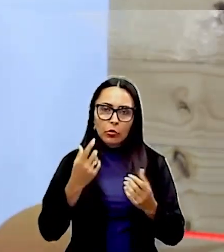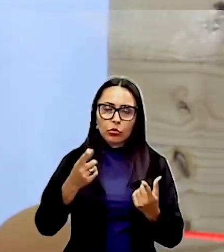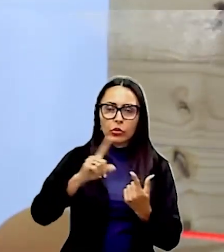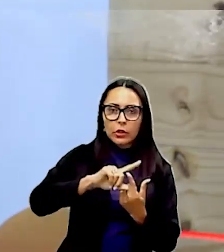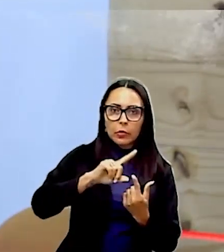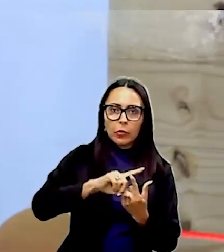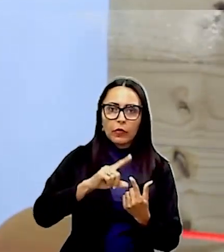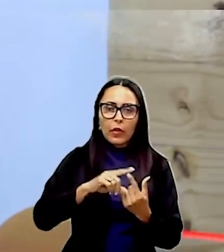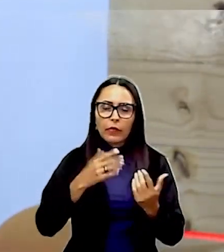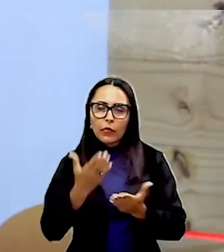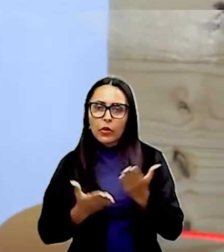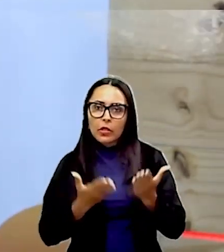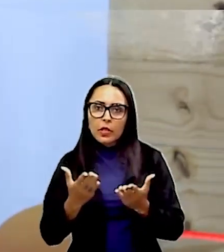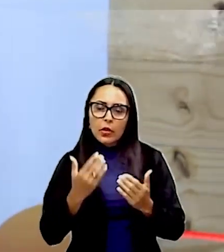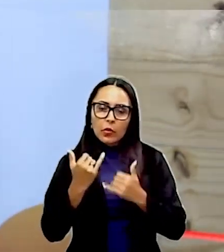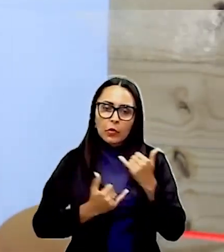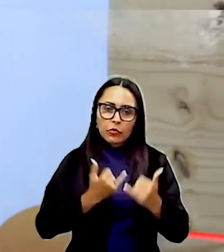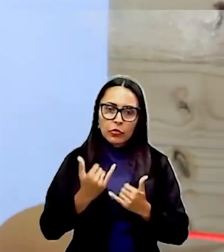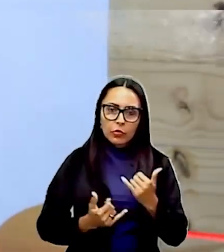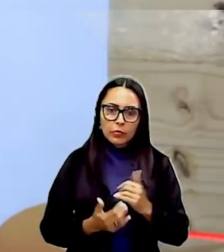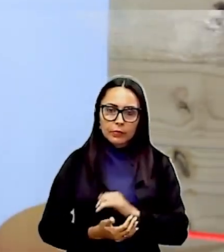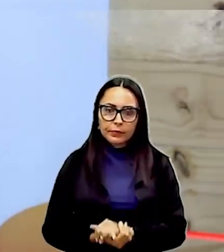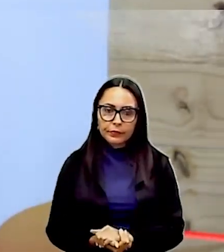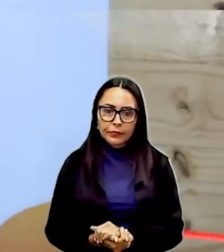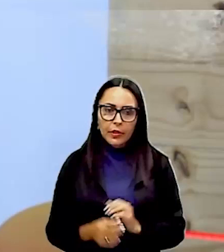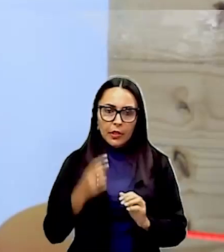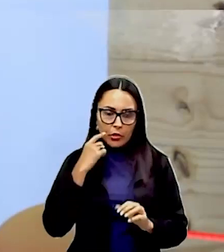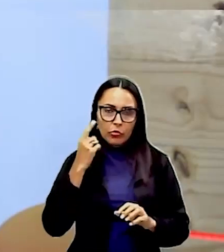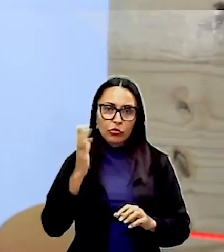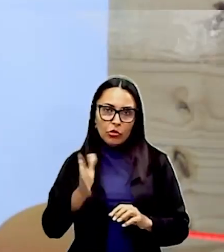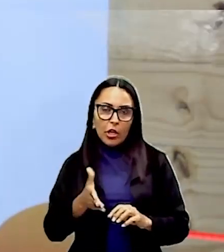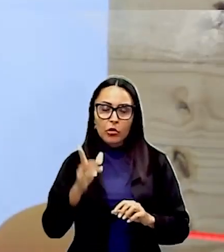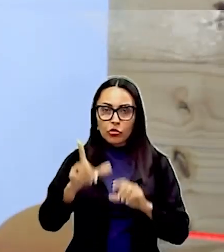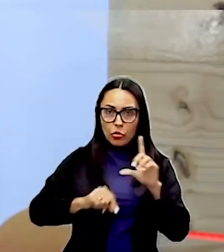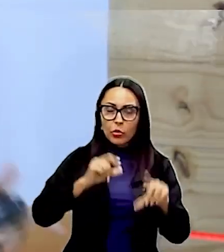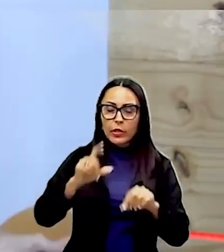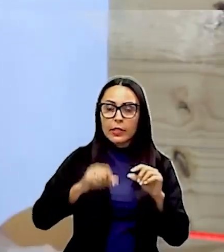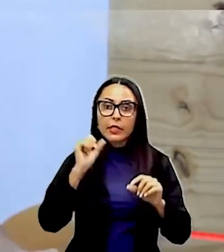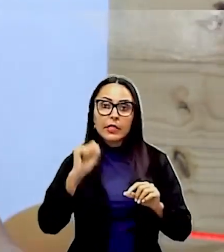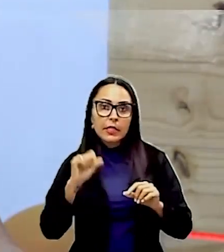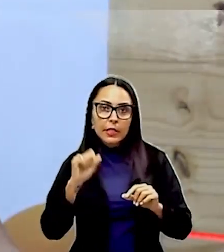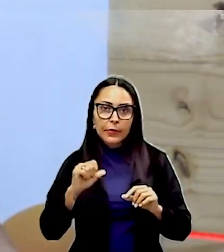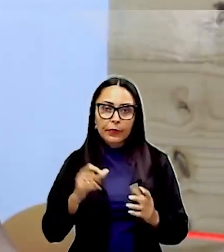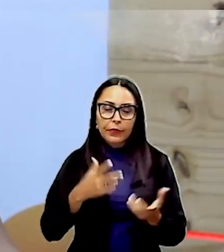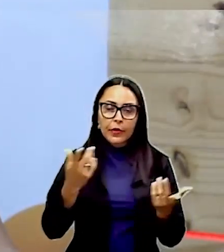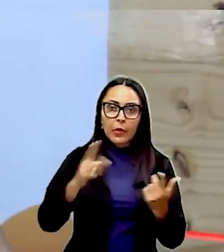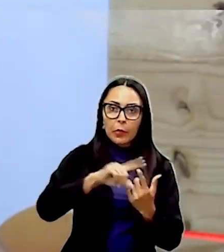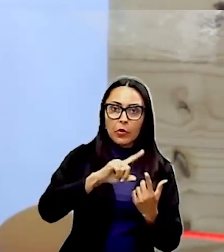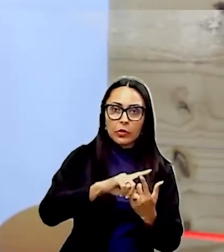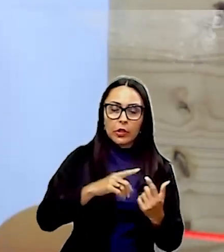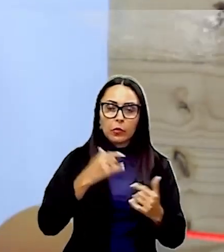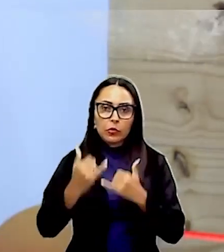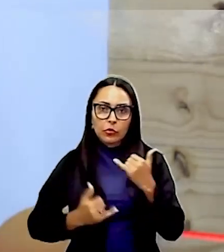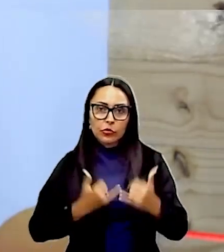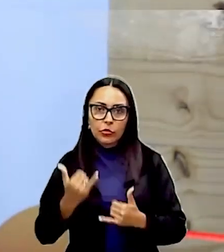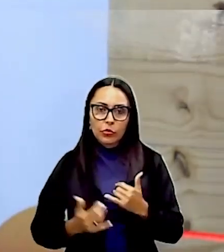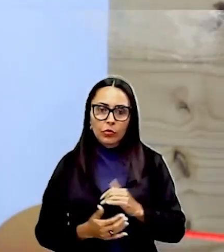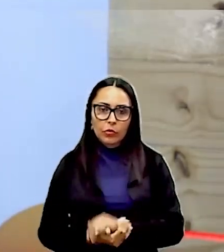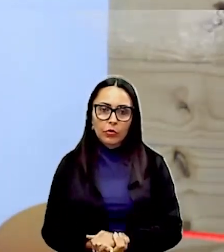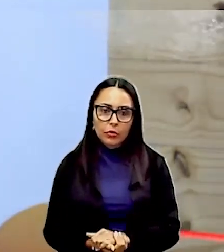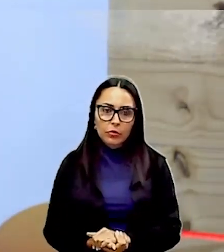animação vai favorecer o meu jogo? Tudo bem, eu já escolhi o tipo do meu jogo, já escolhi a animação dele,